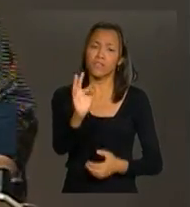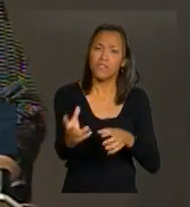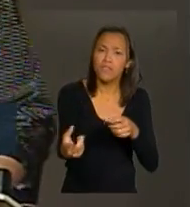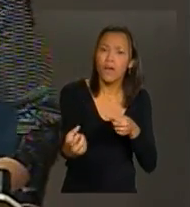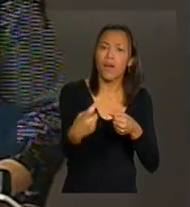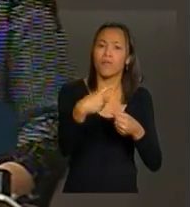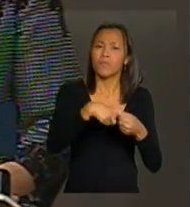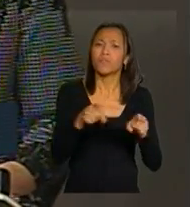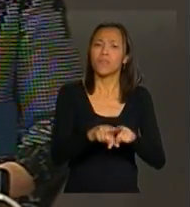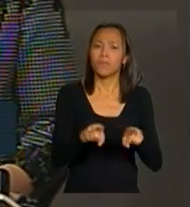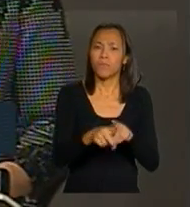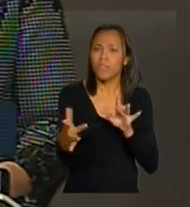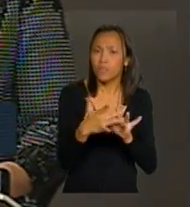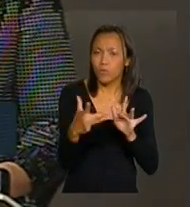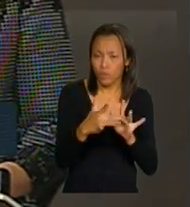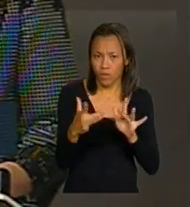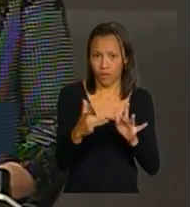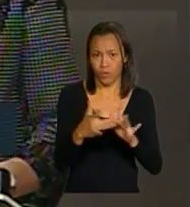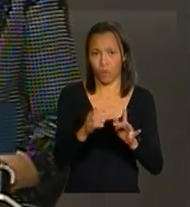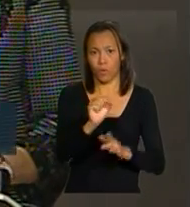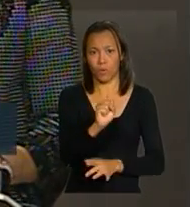de formação profissional da indústria.